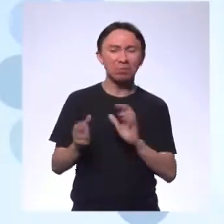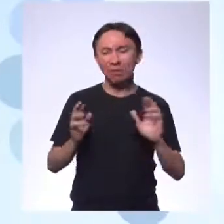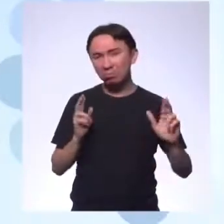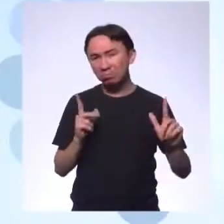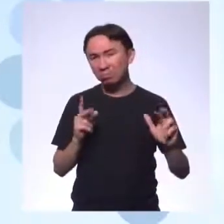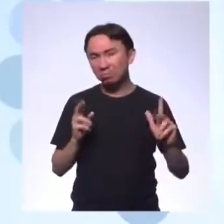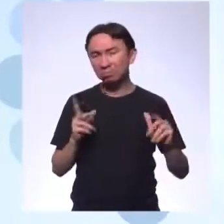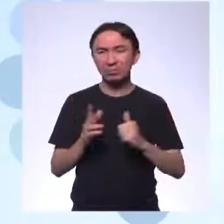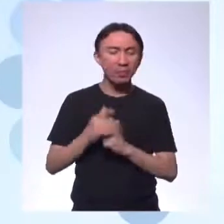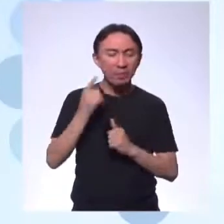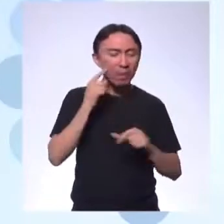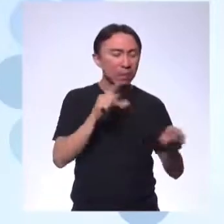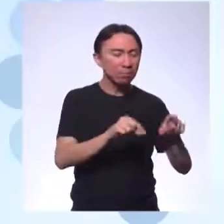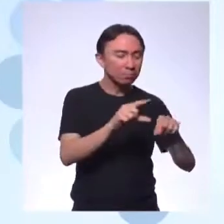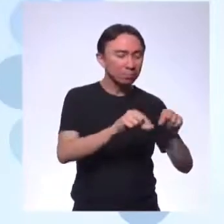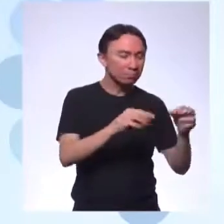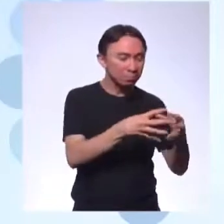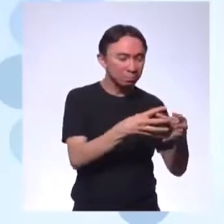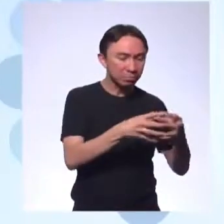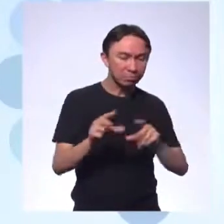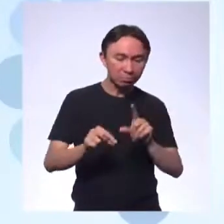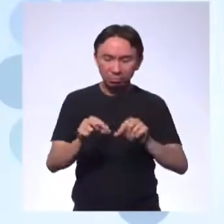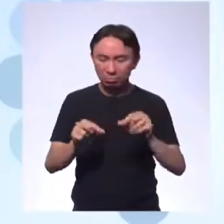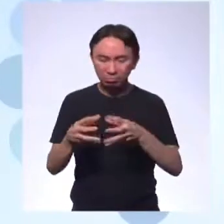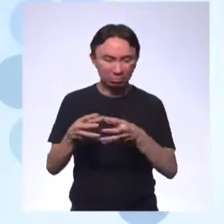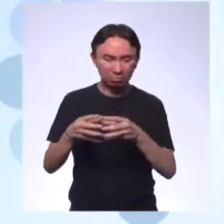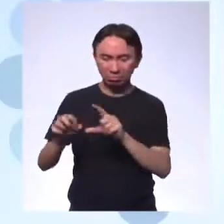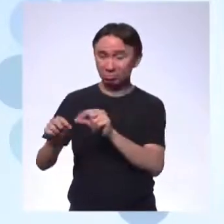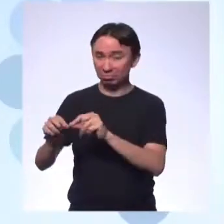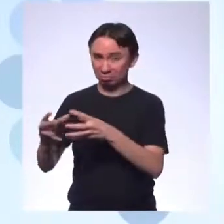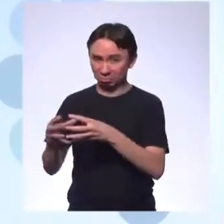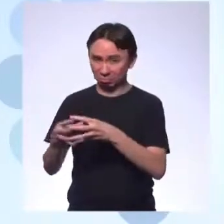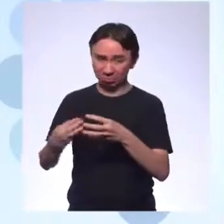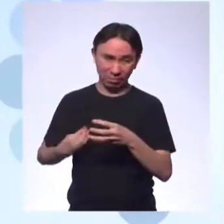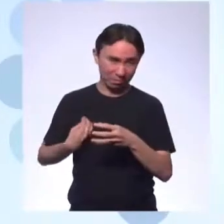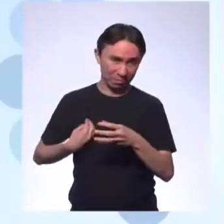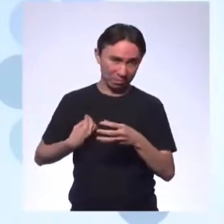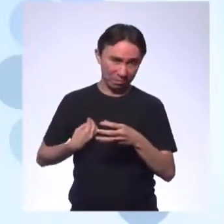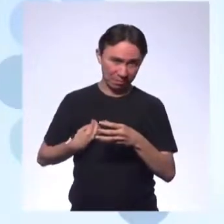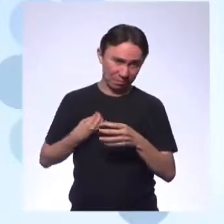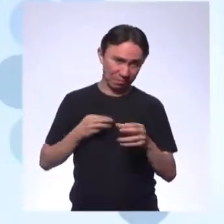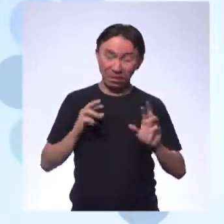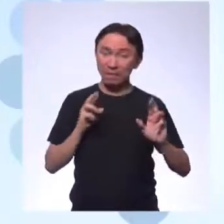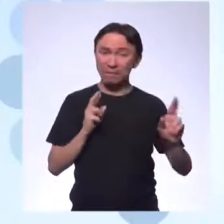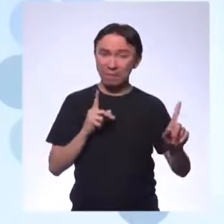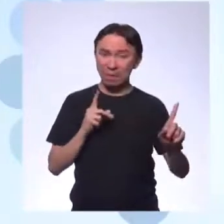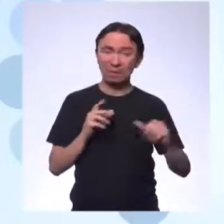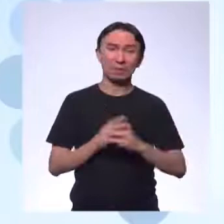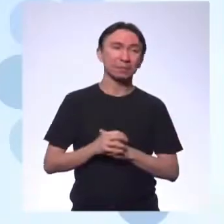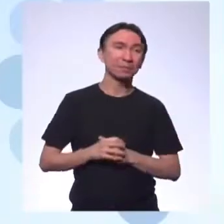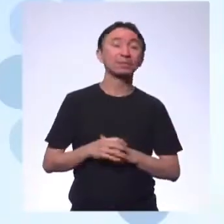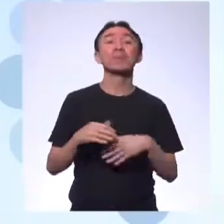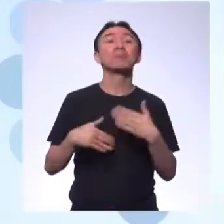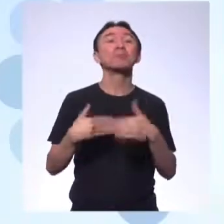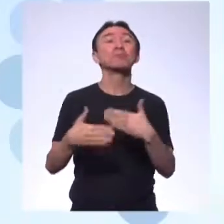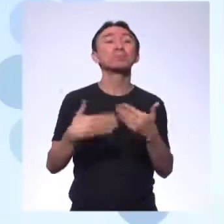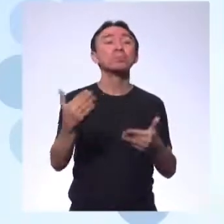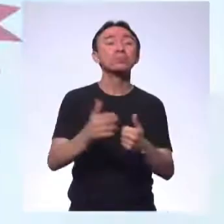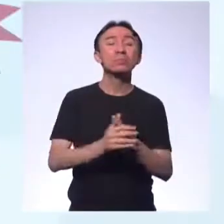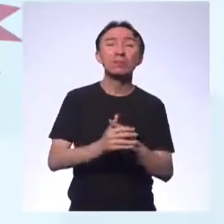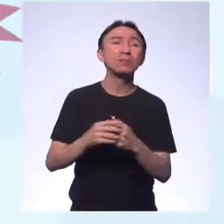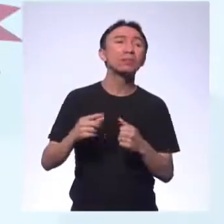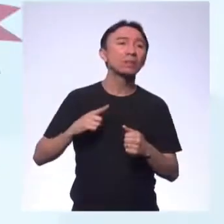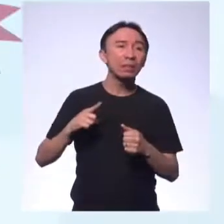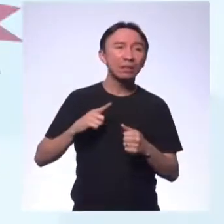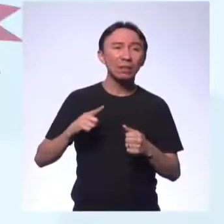classificar os seres vivos, né, entender essas relações. E aí, então, a gente tem o que surge essa questão, né, da